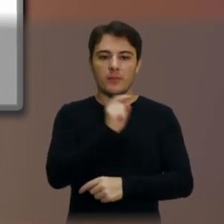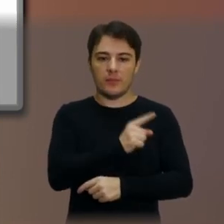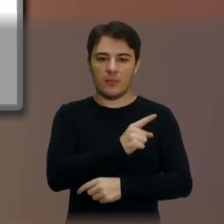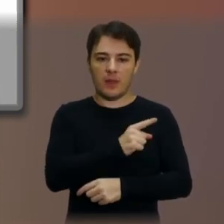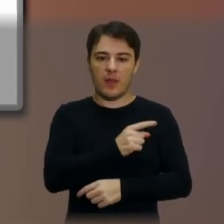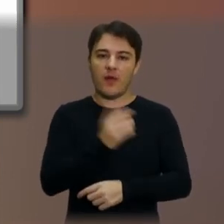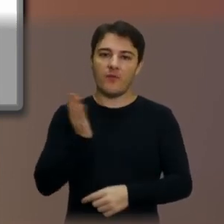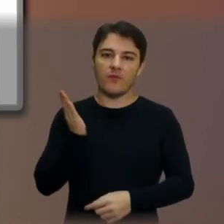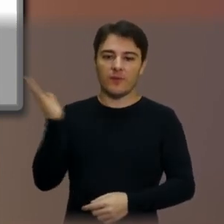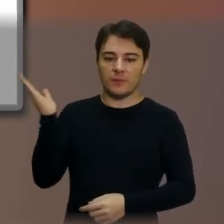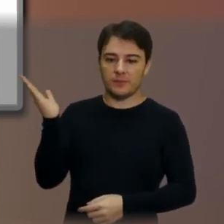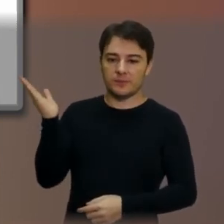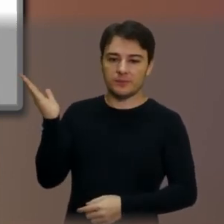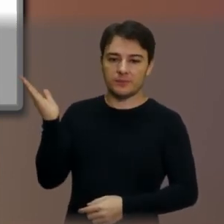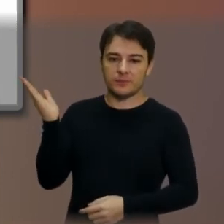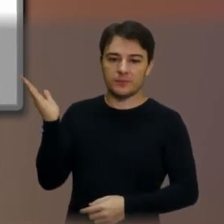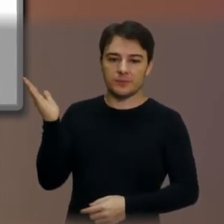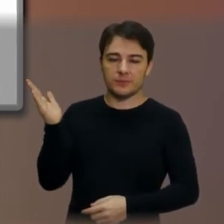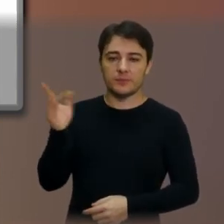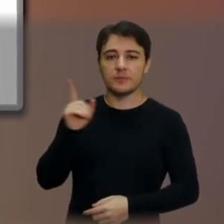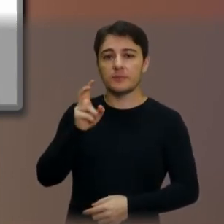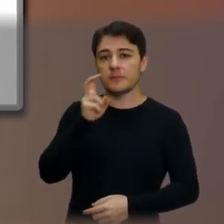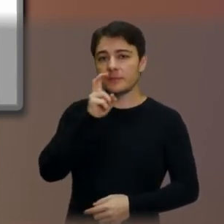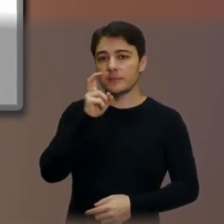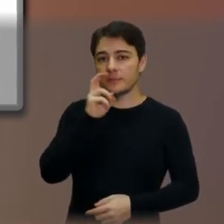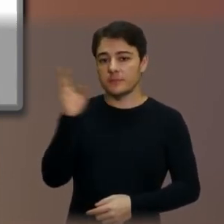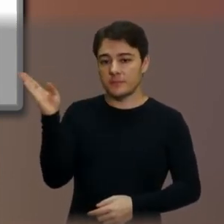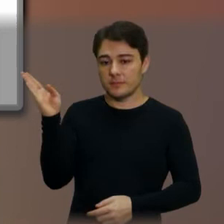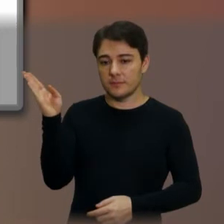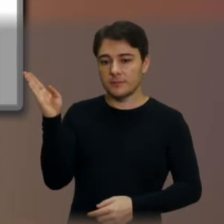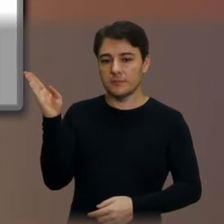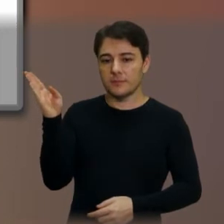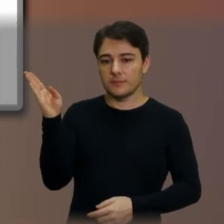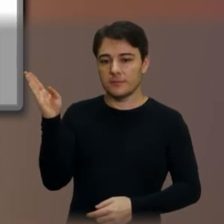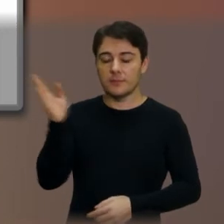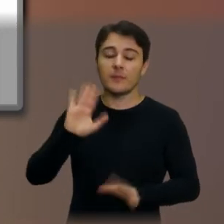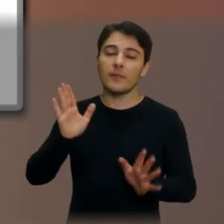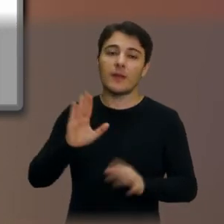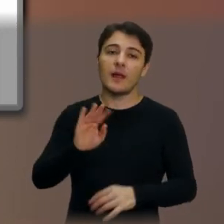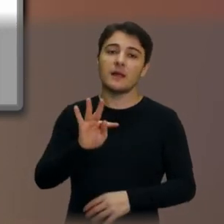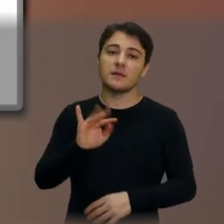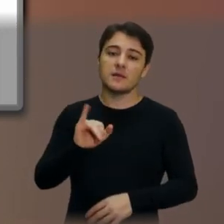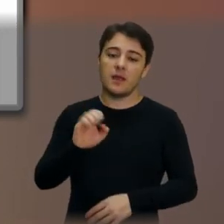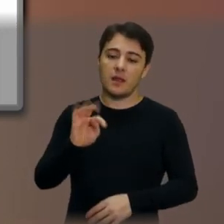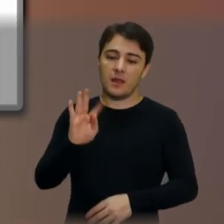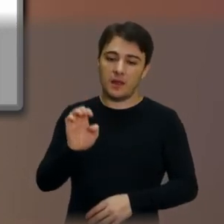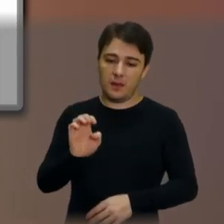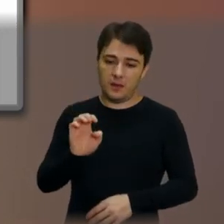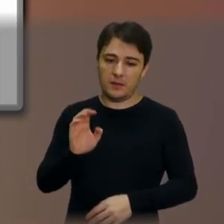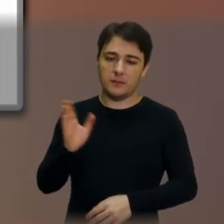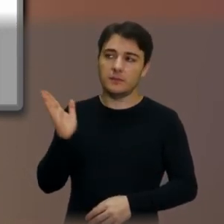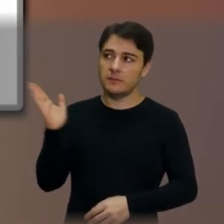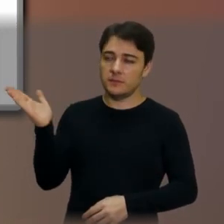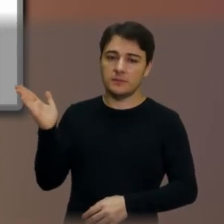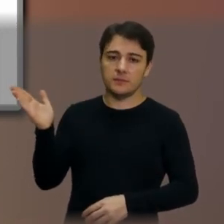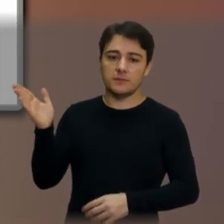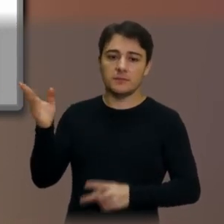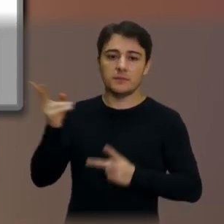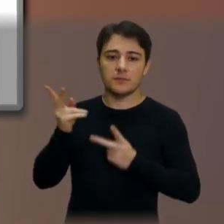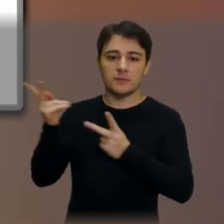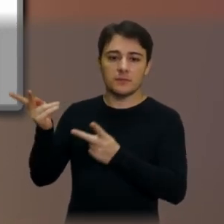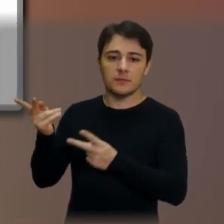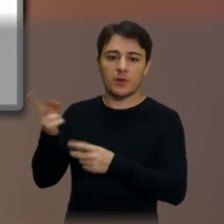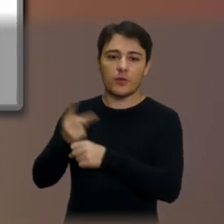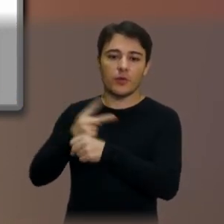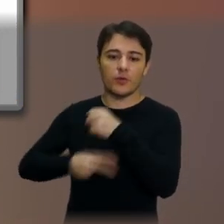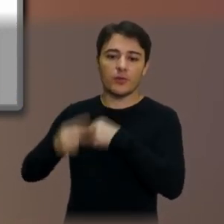que essa foto aí ele com a mãe dele em Sorocaba e nós estávamos Sorocaba no Tietê desculpa nós estávamos aí uma visita